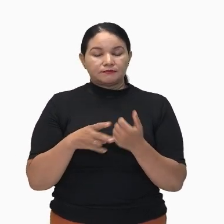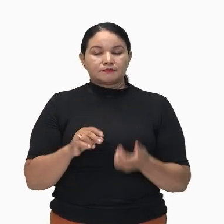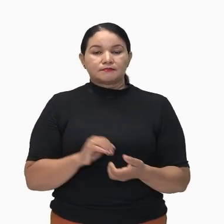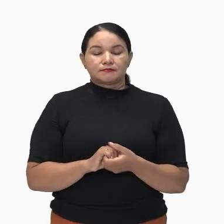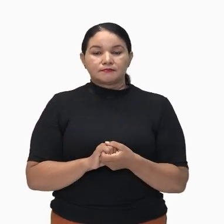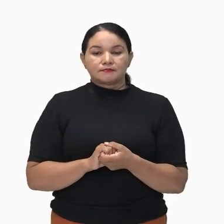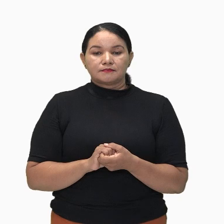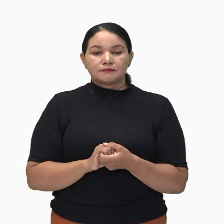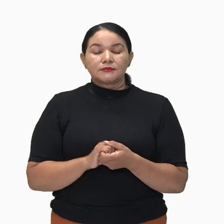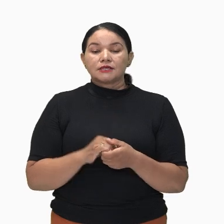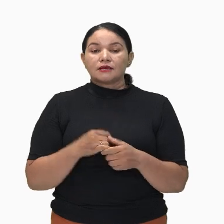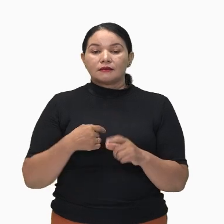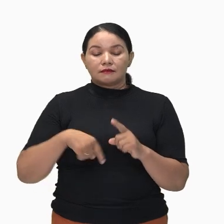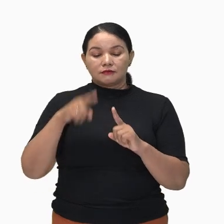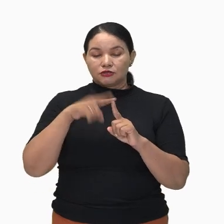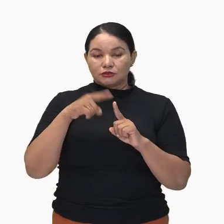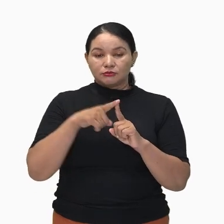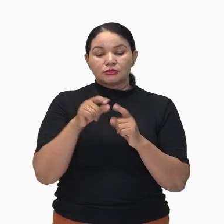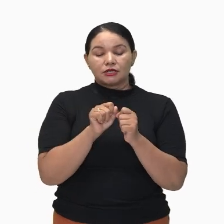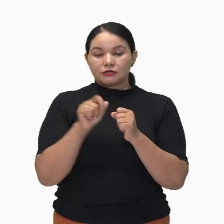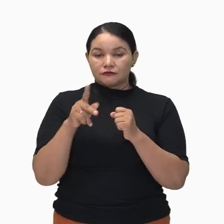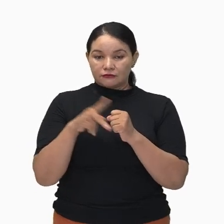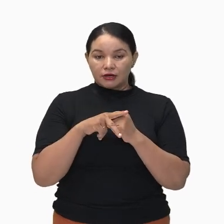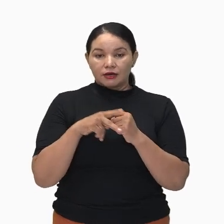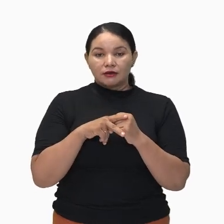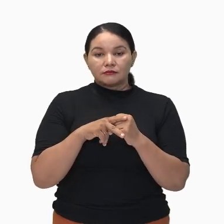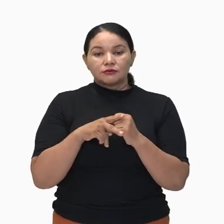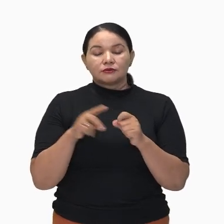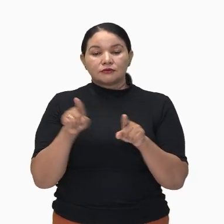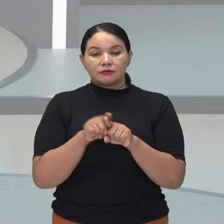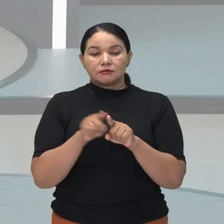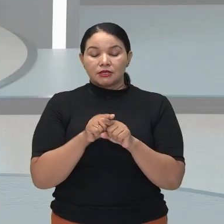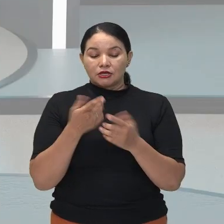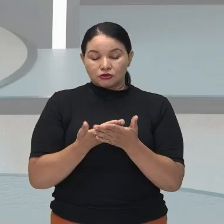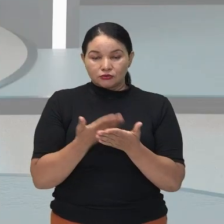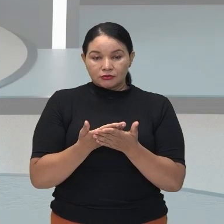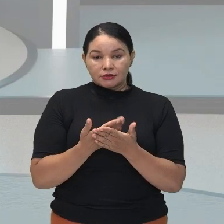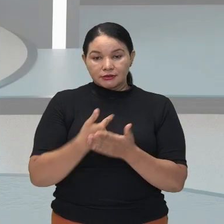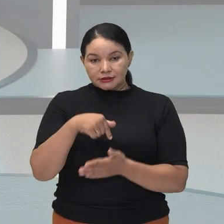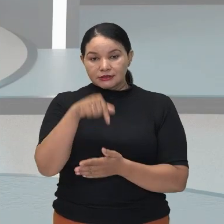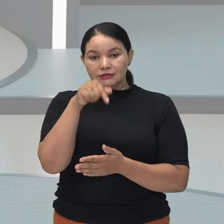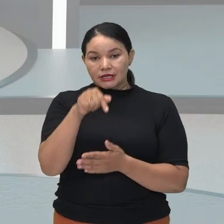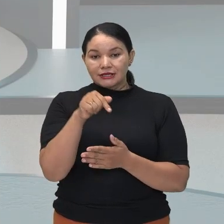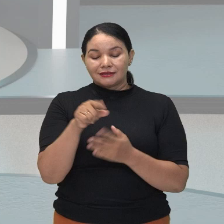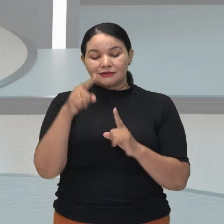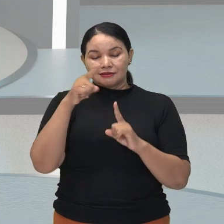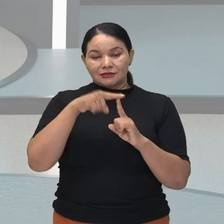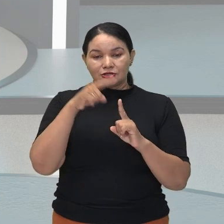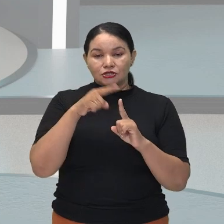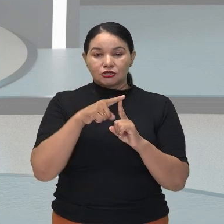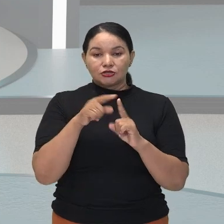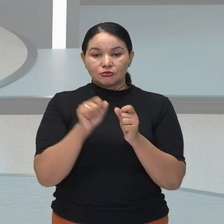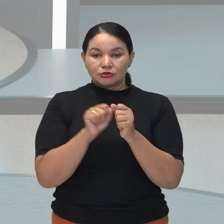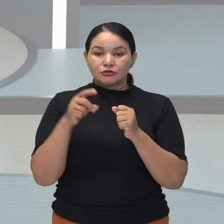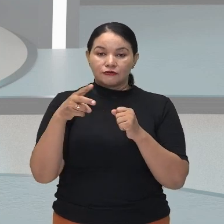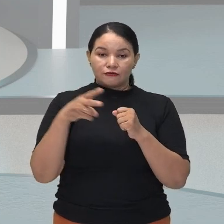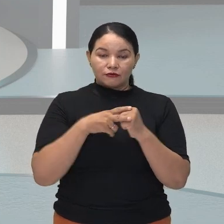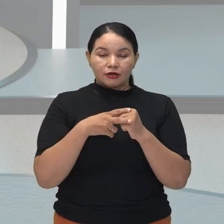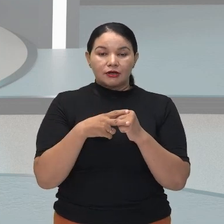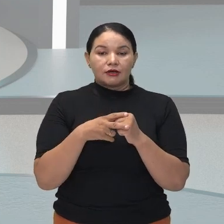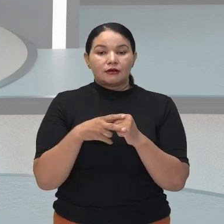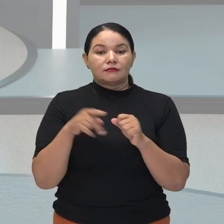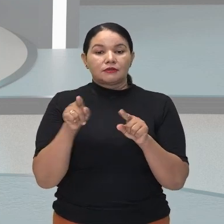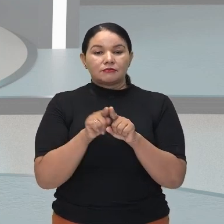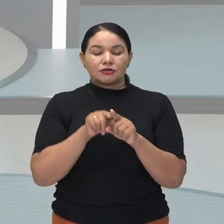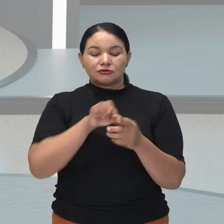de advérbios. E vamos a estudar 7 tipos de advérbios, que a diferença de